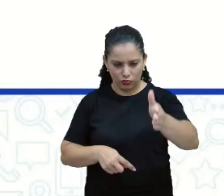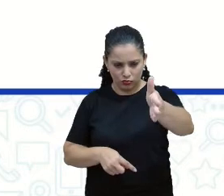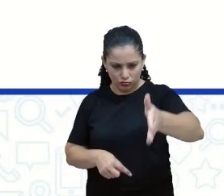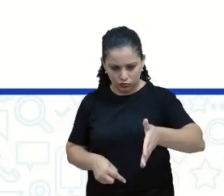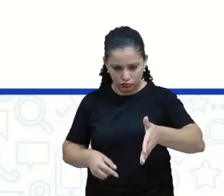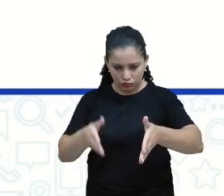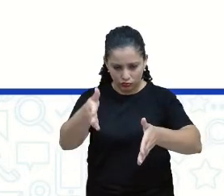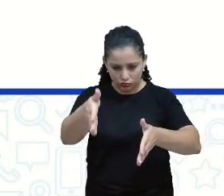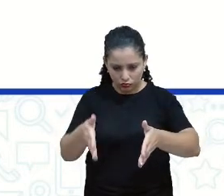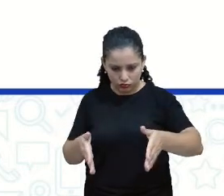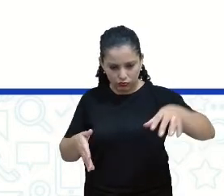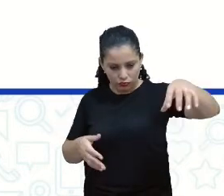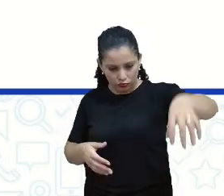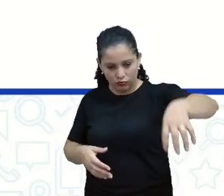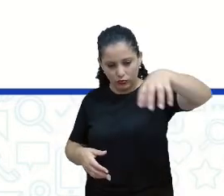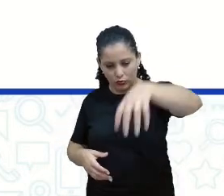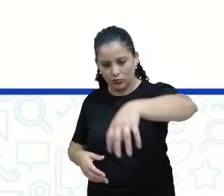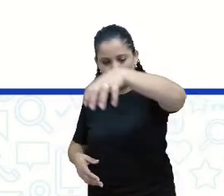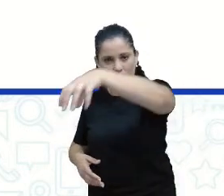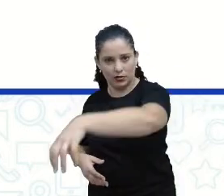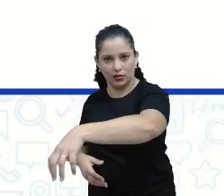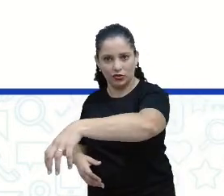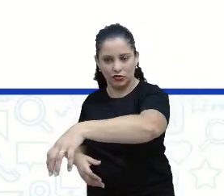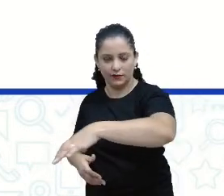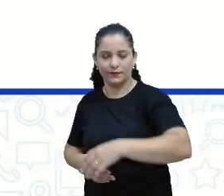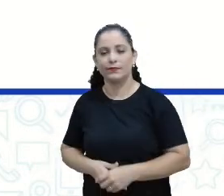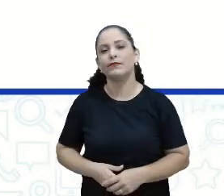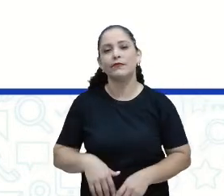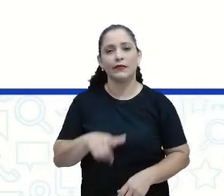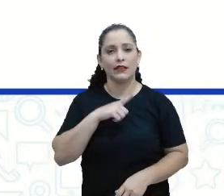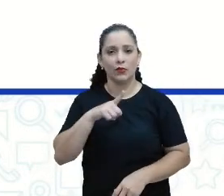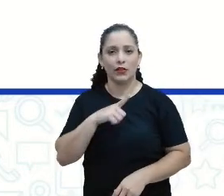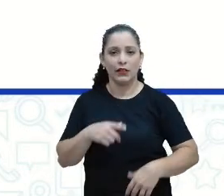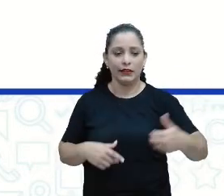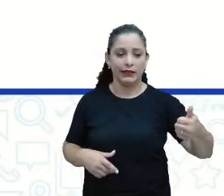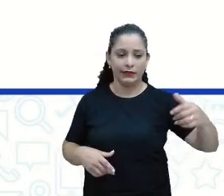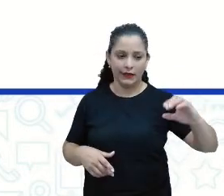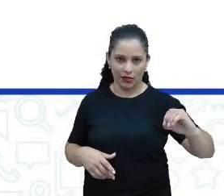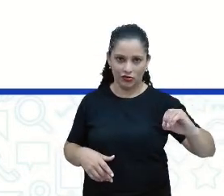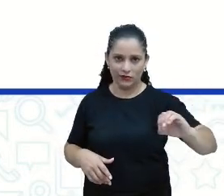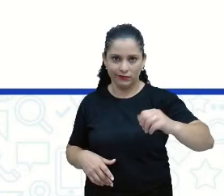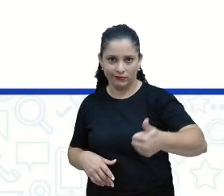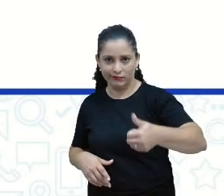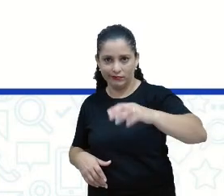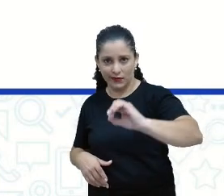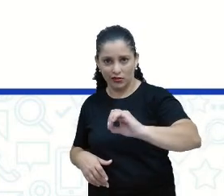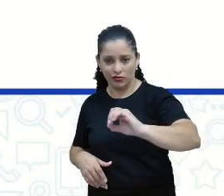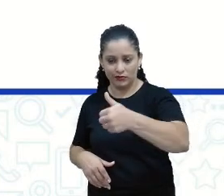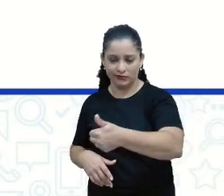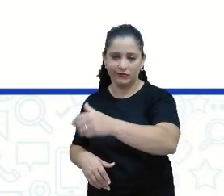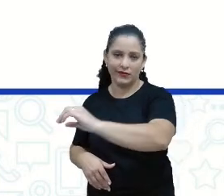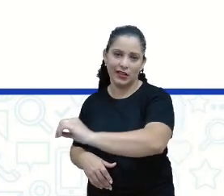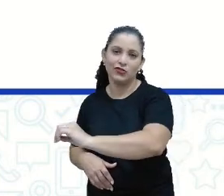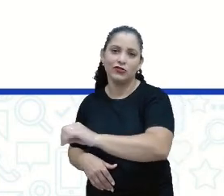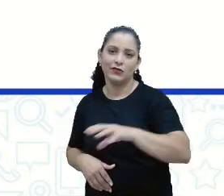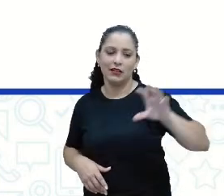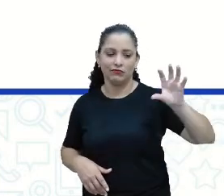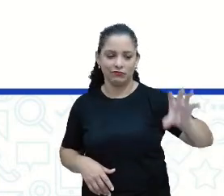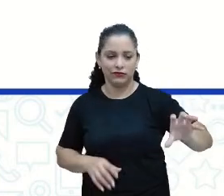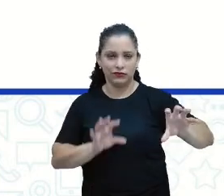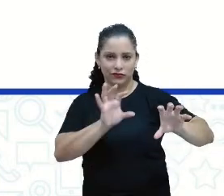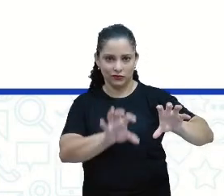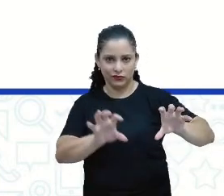certo? Então, cada pedacinho aí vai ter 10 estudantes. Dividir os 30 em 3 partes